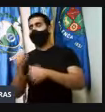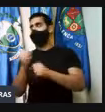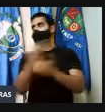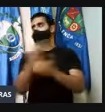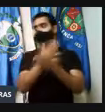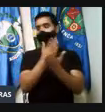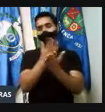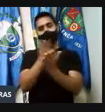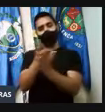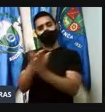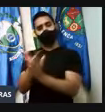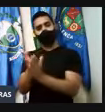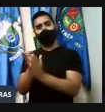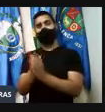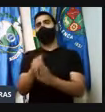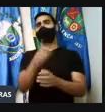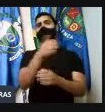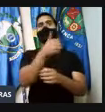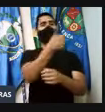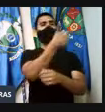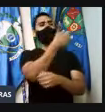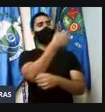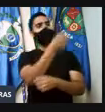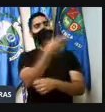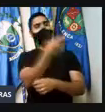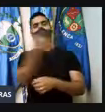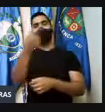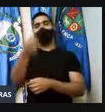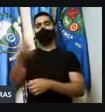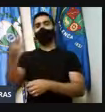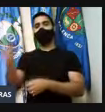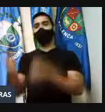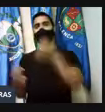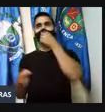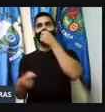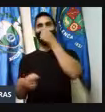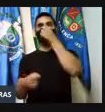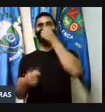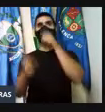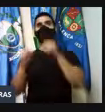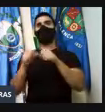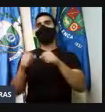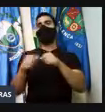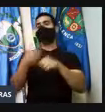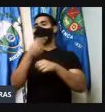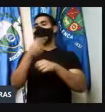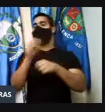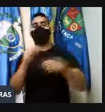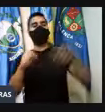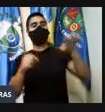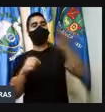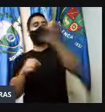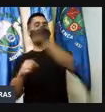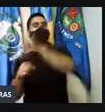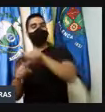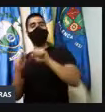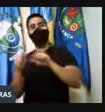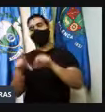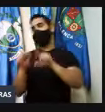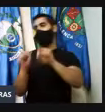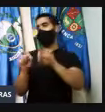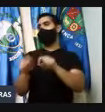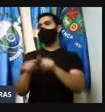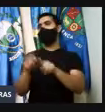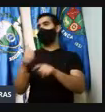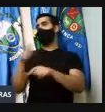casas. Ver com o município onde tem terra e vai fazendo por etapa. Fazer 20 no bairro, 20 no outro, 15 no